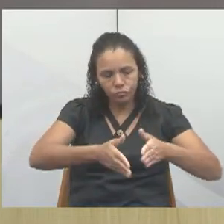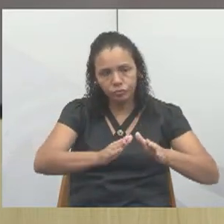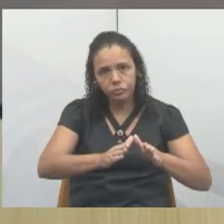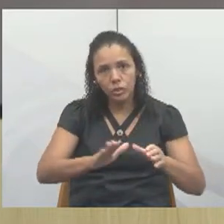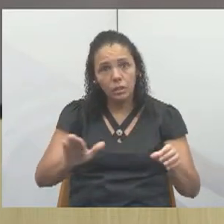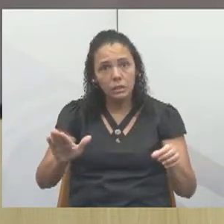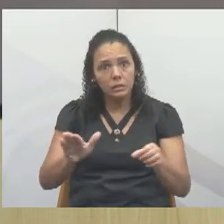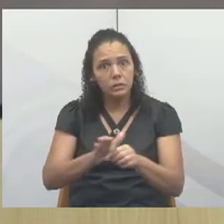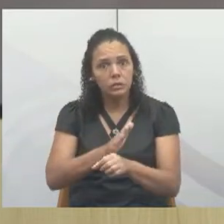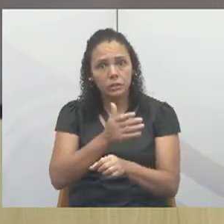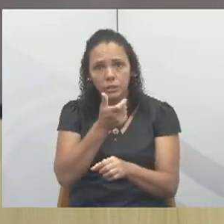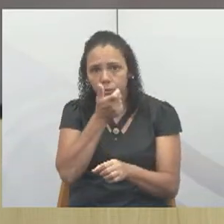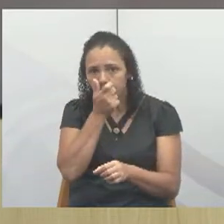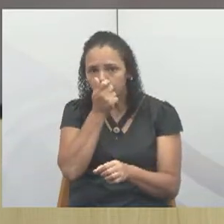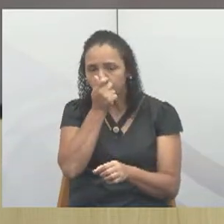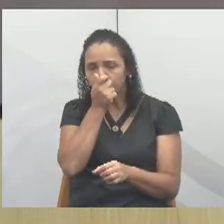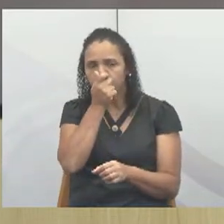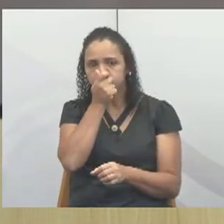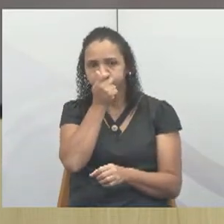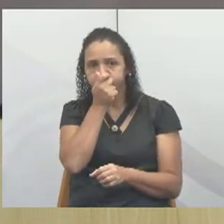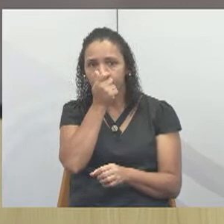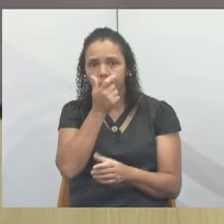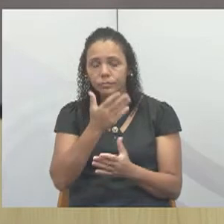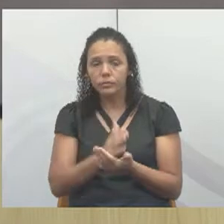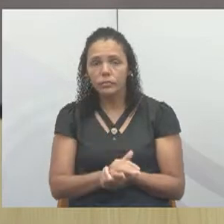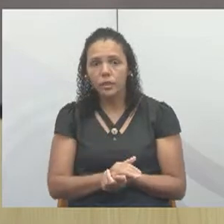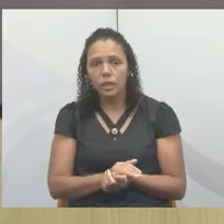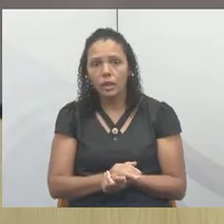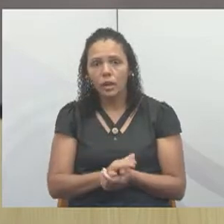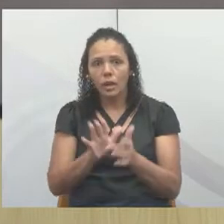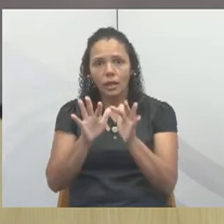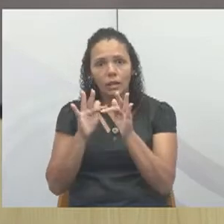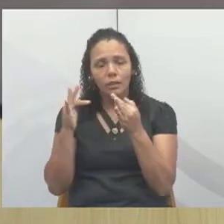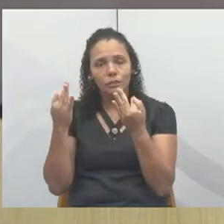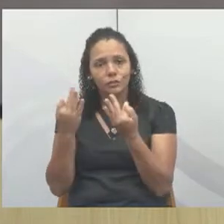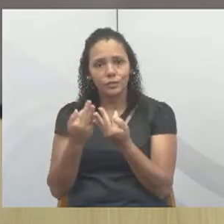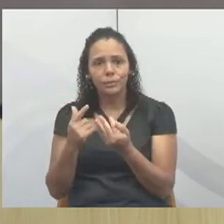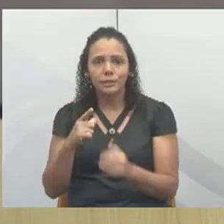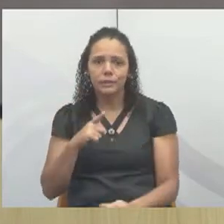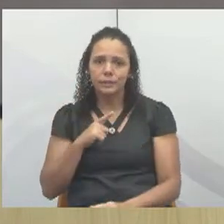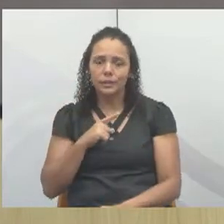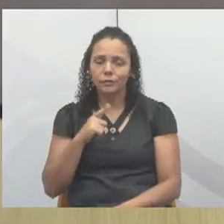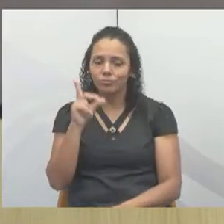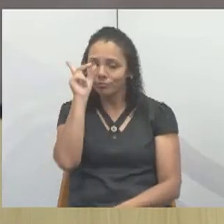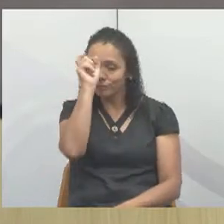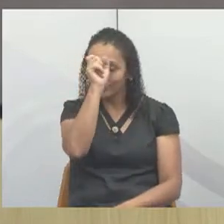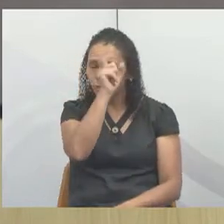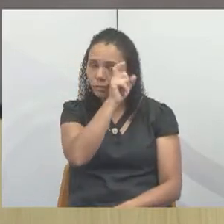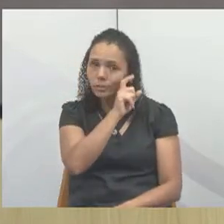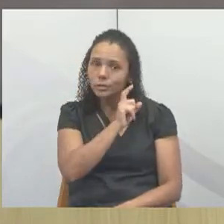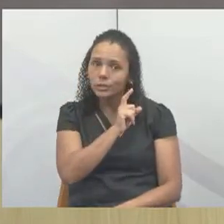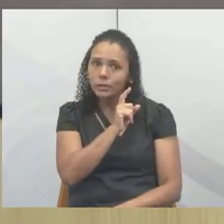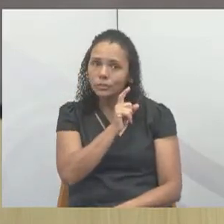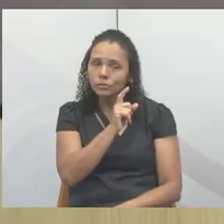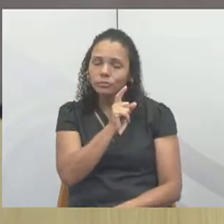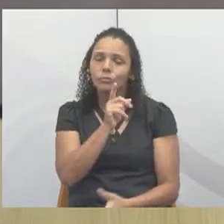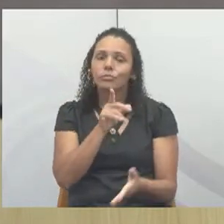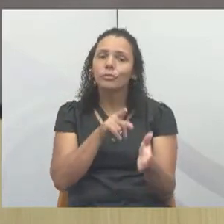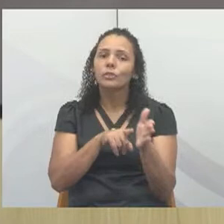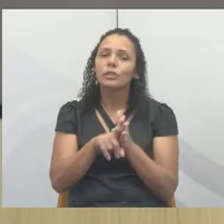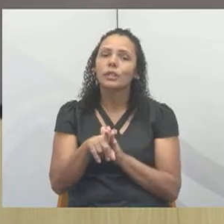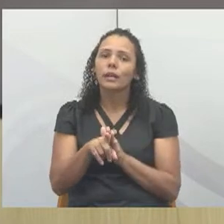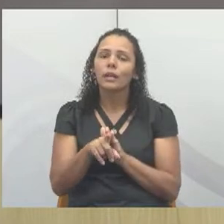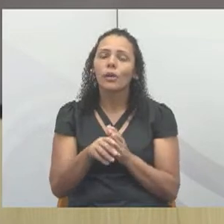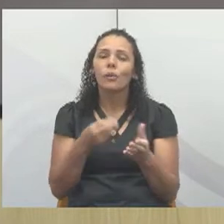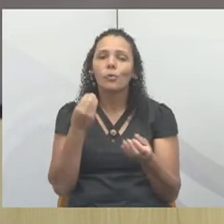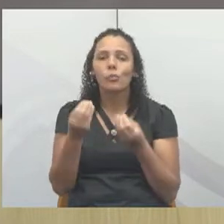no cemitério. Os entes queridos estão passando suas dificuldades. Eu gostaria de saber o que a gente